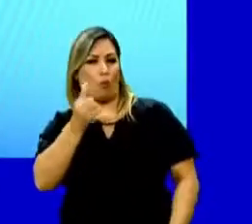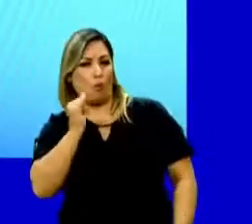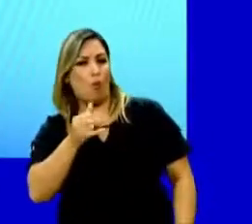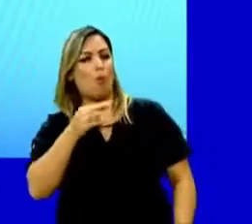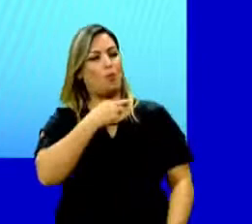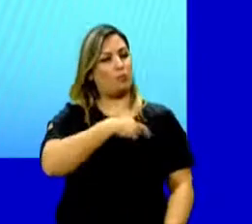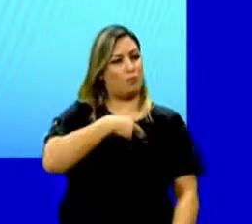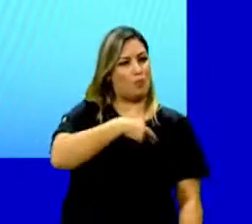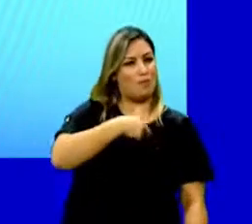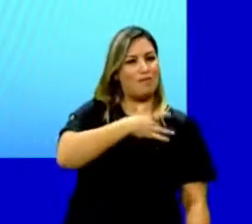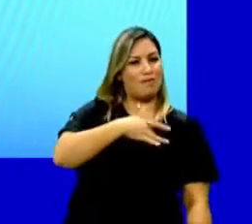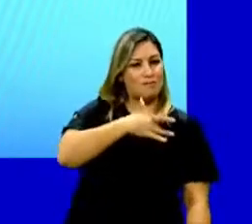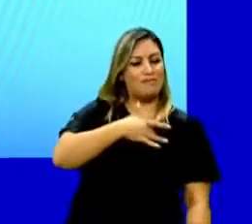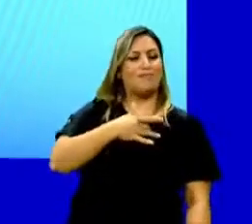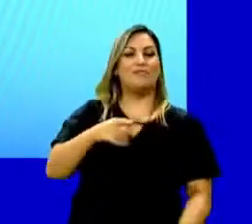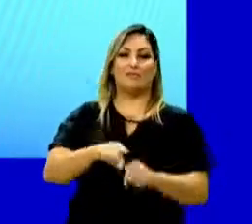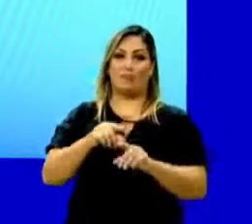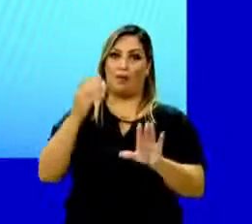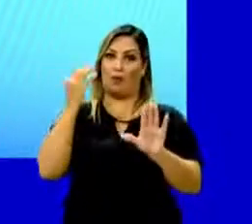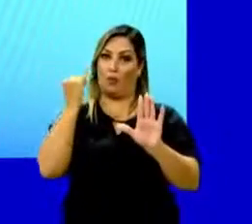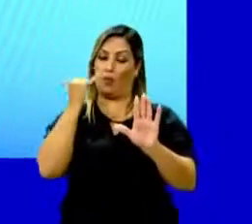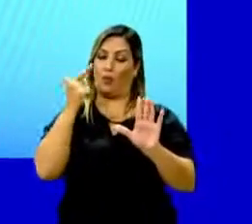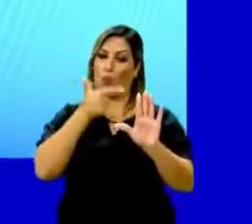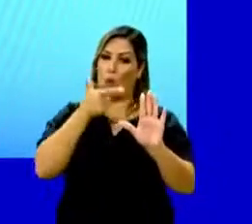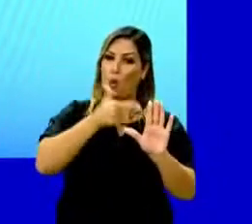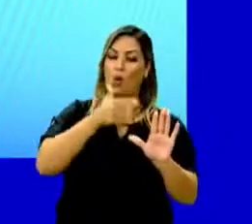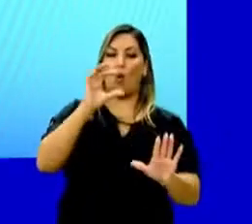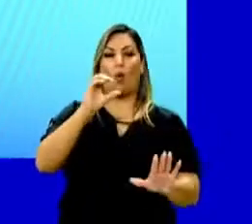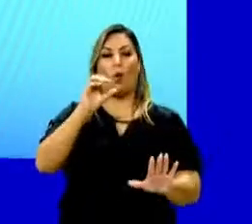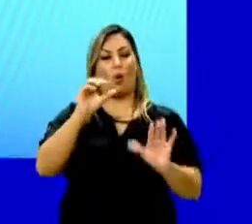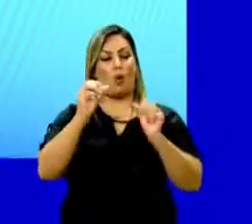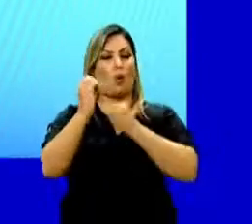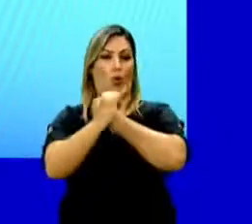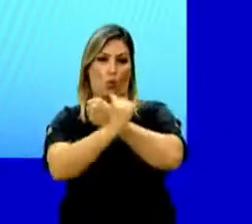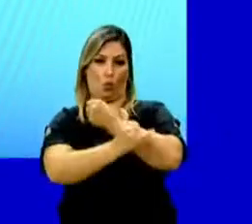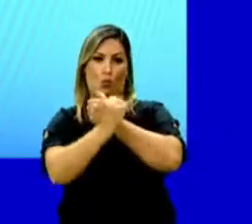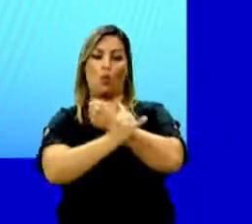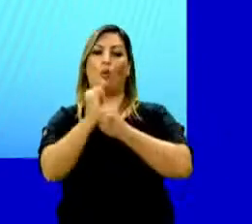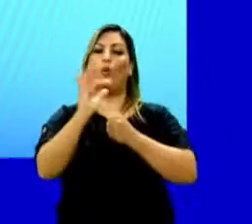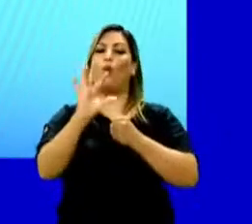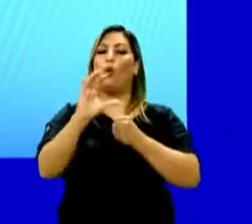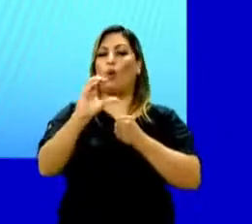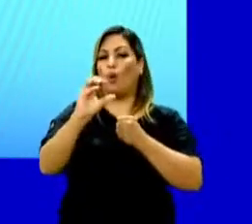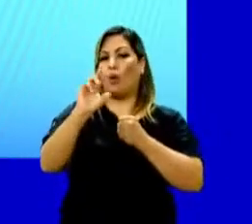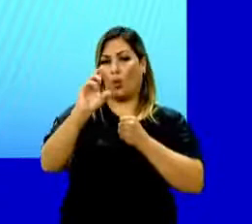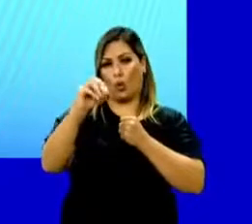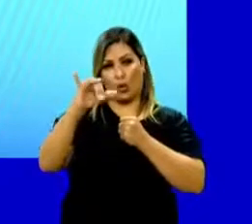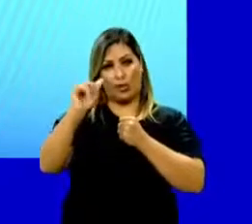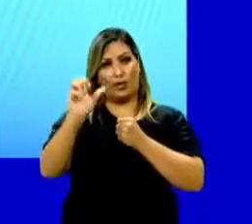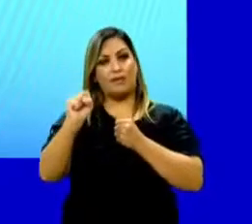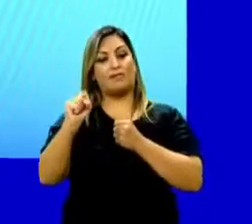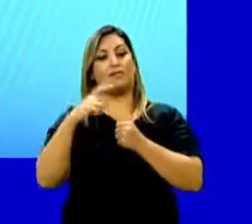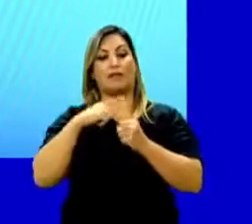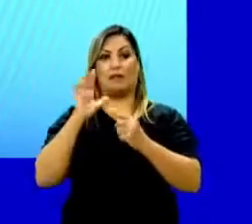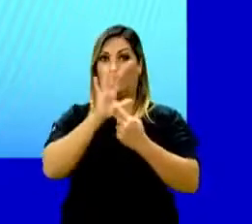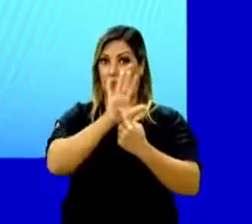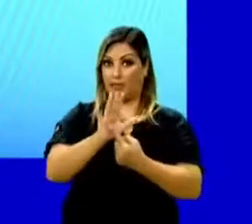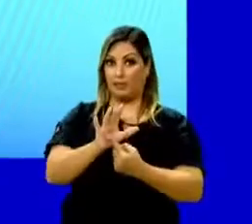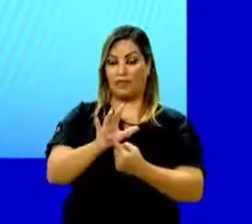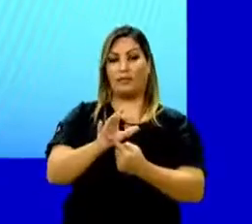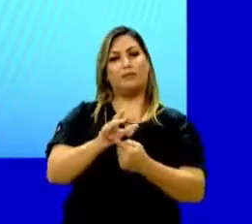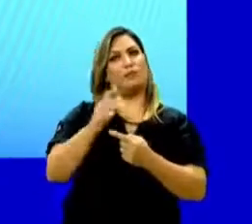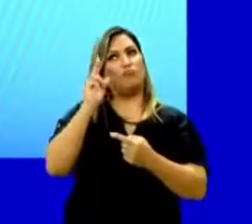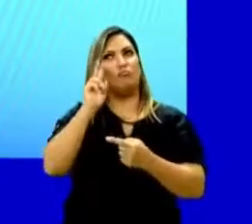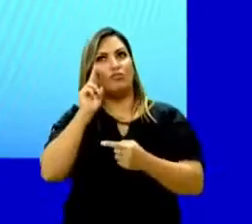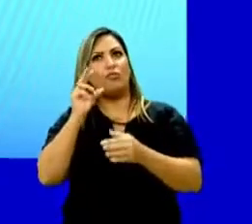os romances, as crônicas são textos narrativos. Conta-se uma história, apresenta um enredo e ele